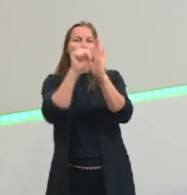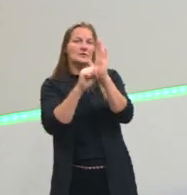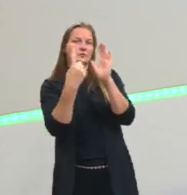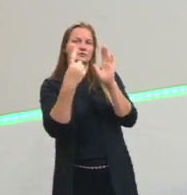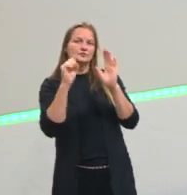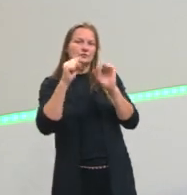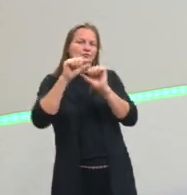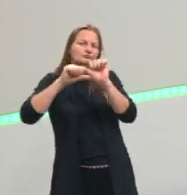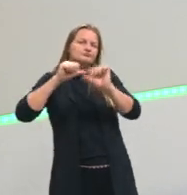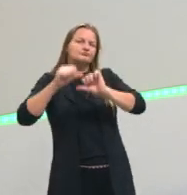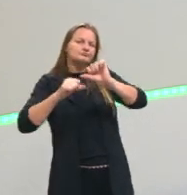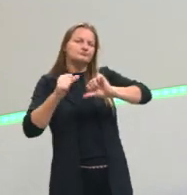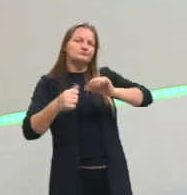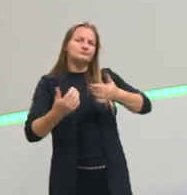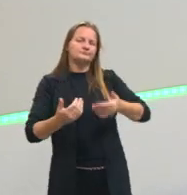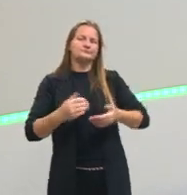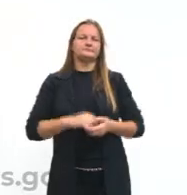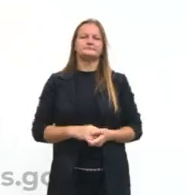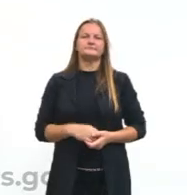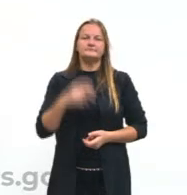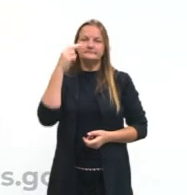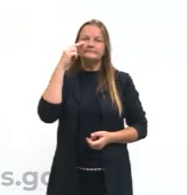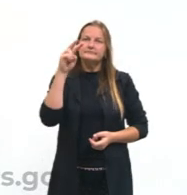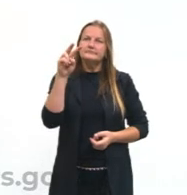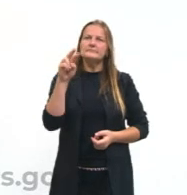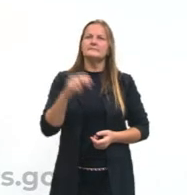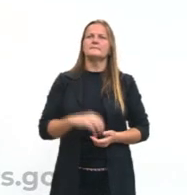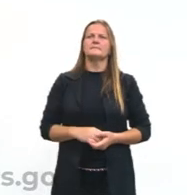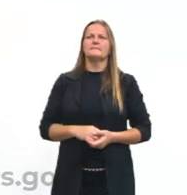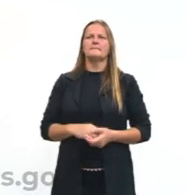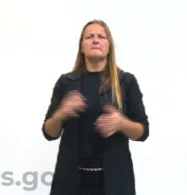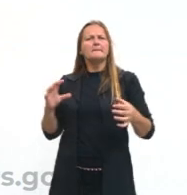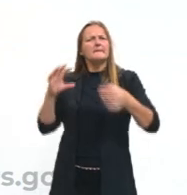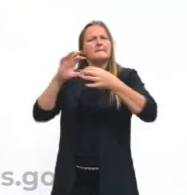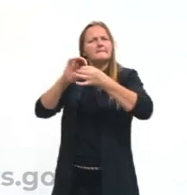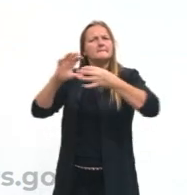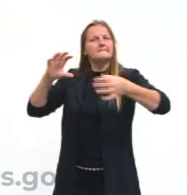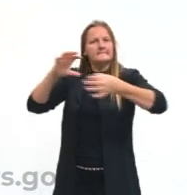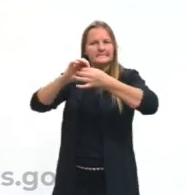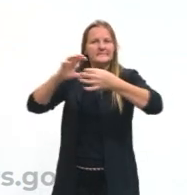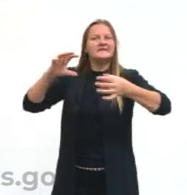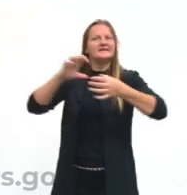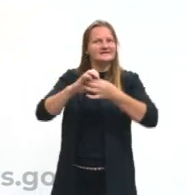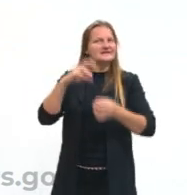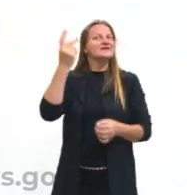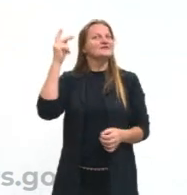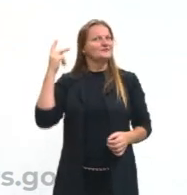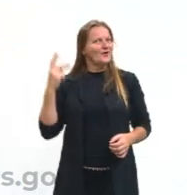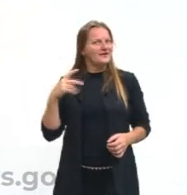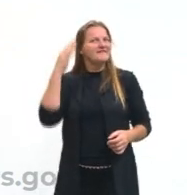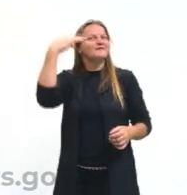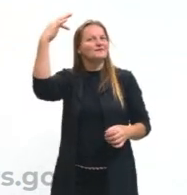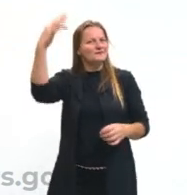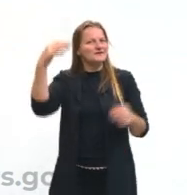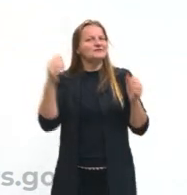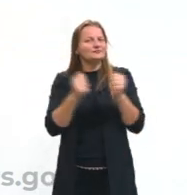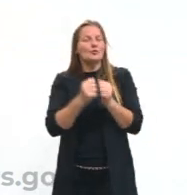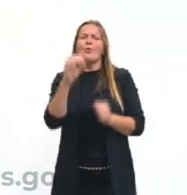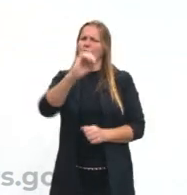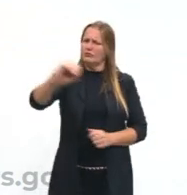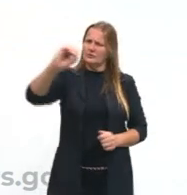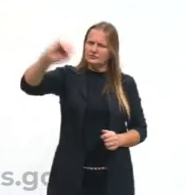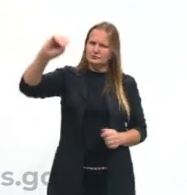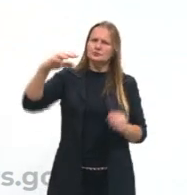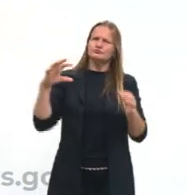18 o corpo Olha só e aqui tem muita coisa lá em cada com a história e com filosofia Isso é ótimo